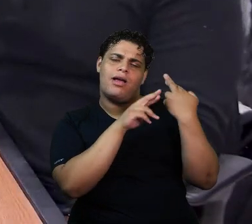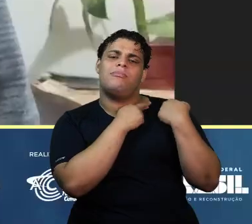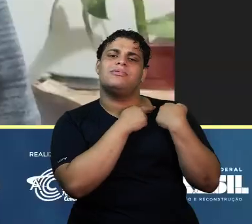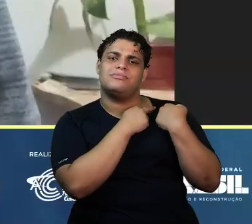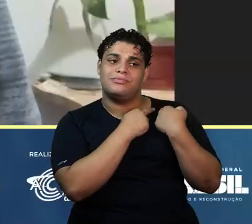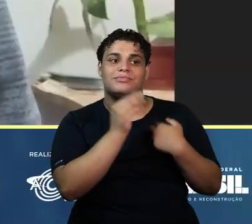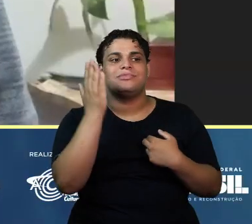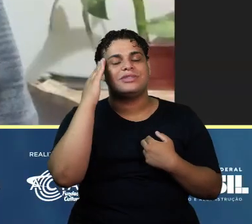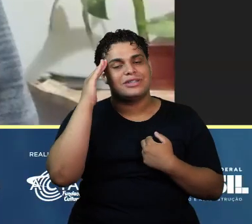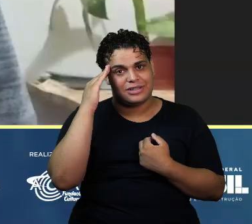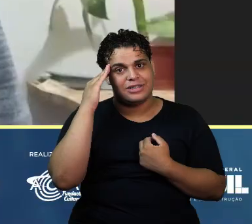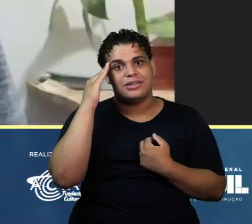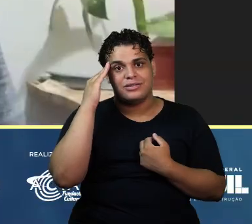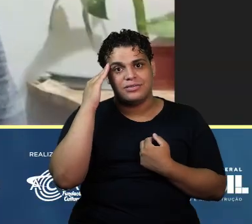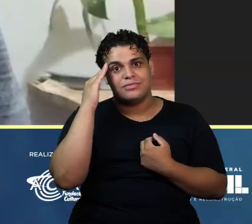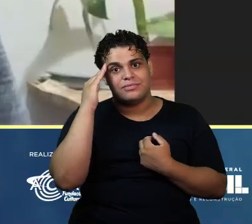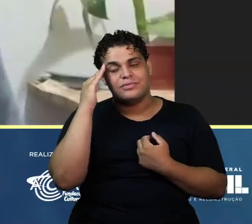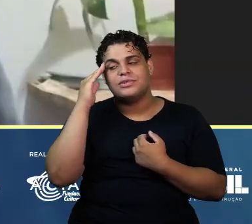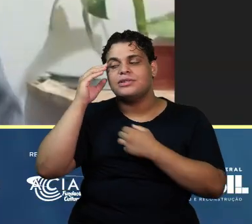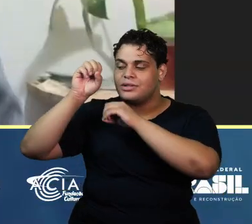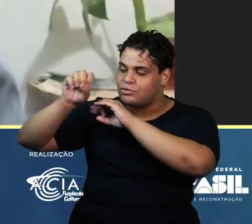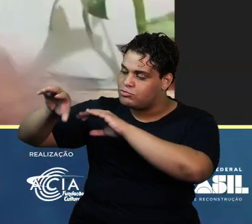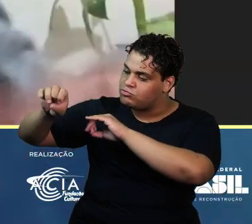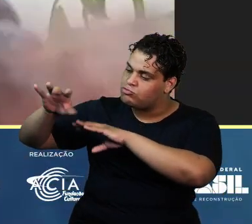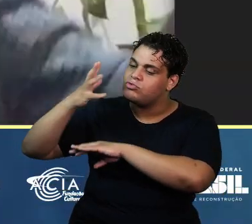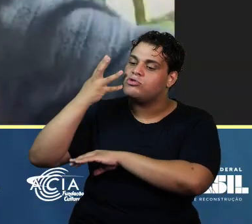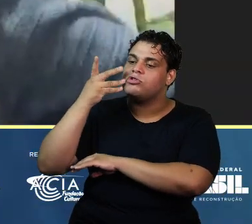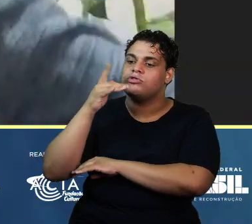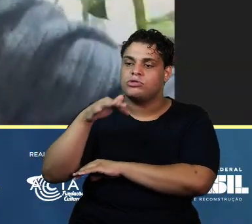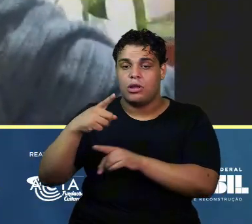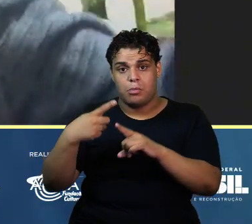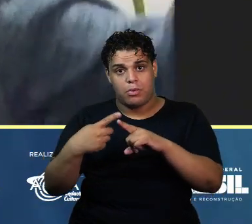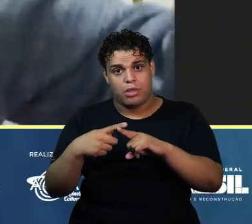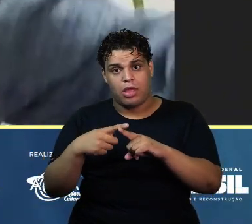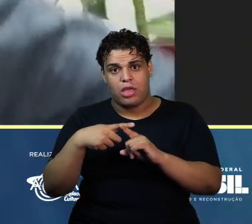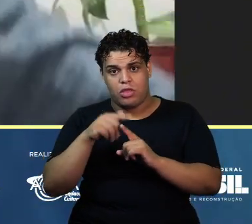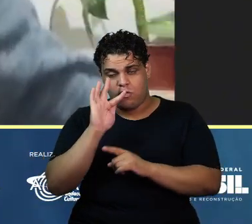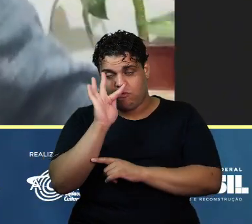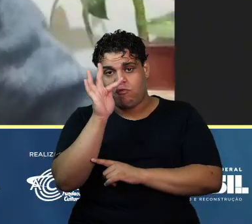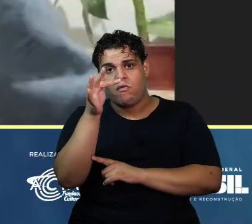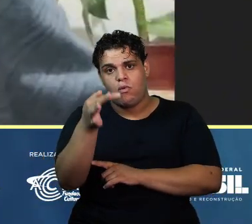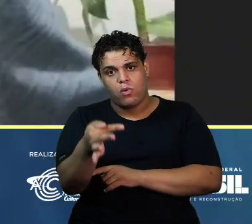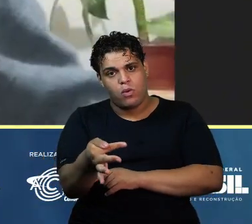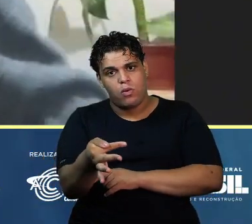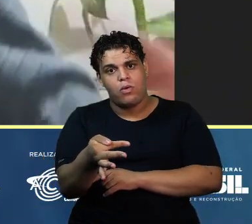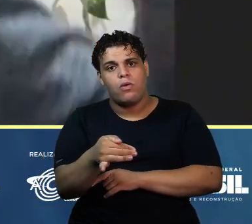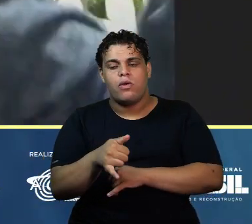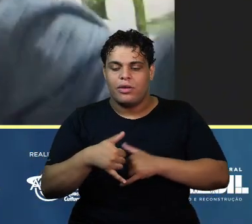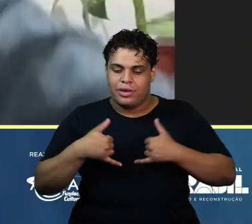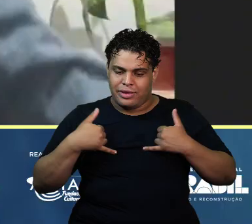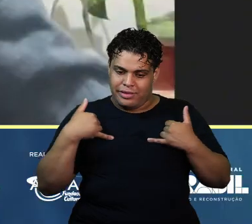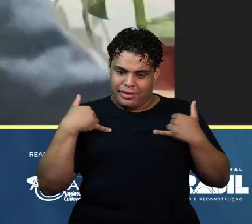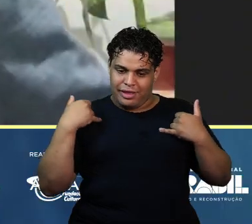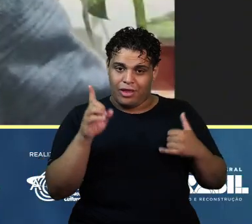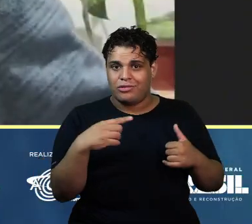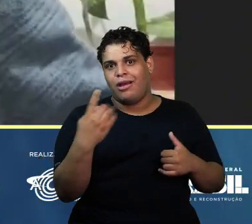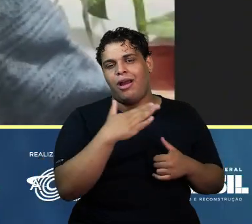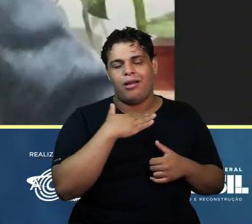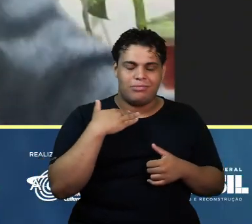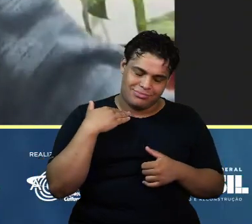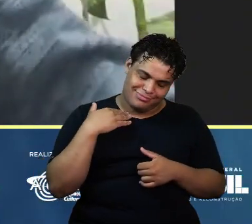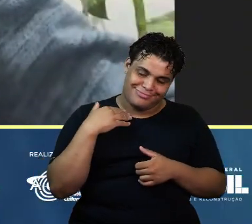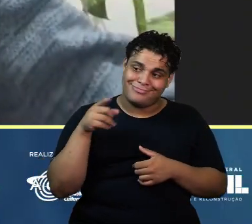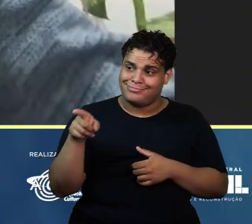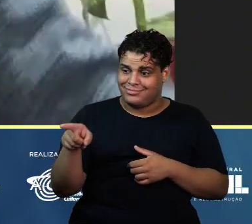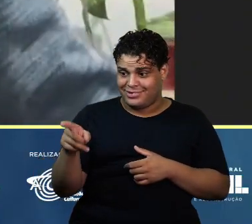que a gente tem que educar eles, porque de fato daqui a pouco vai chegar a idade para a gente e eles vão estar aí